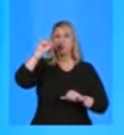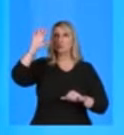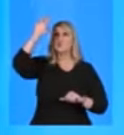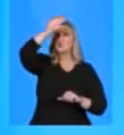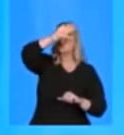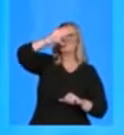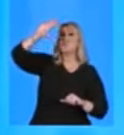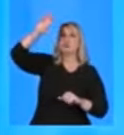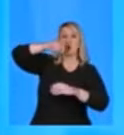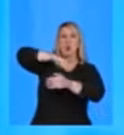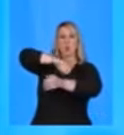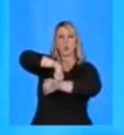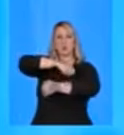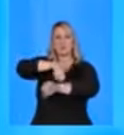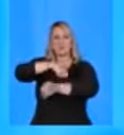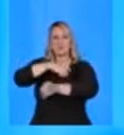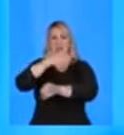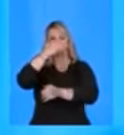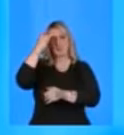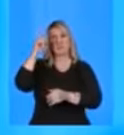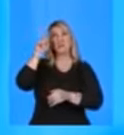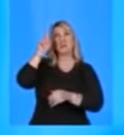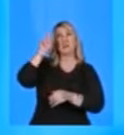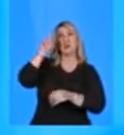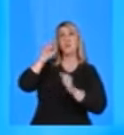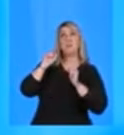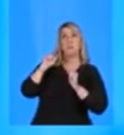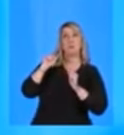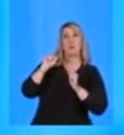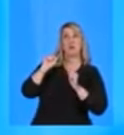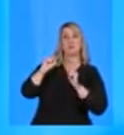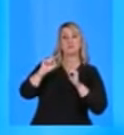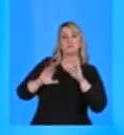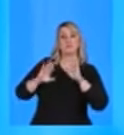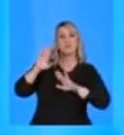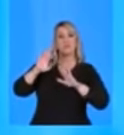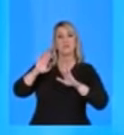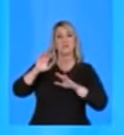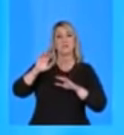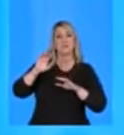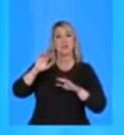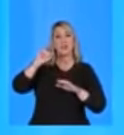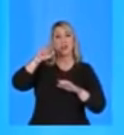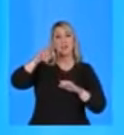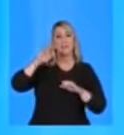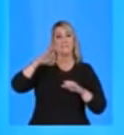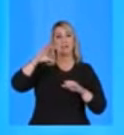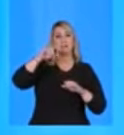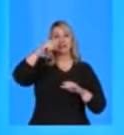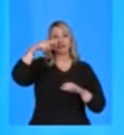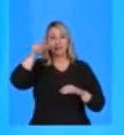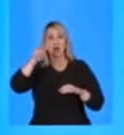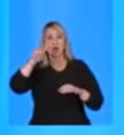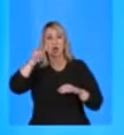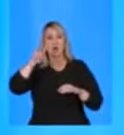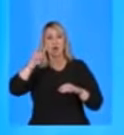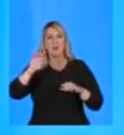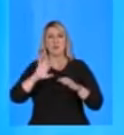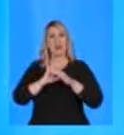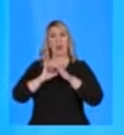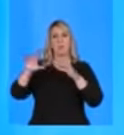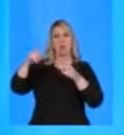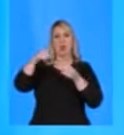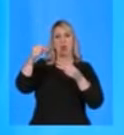cozinha Então as pessoas diz assim olha ali pode ter um foco de infecção vamos fazer dispensa